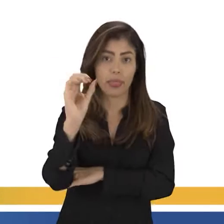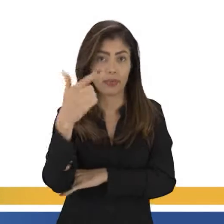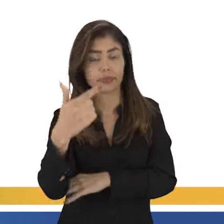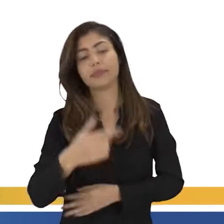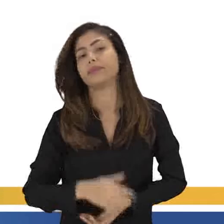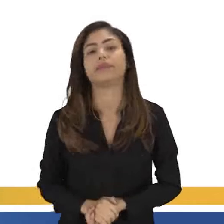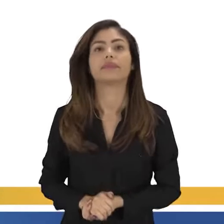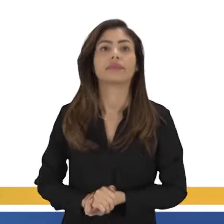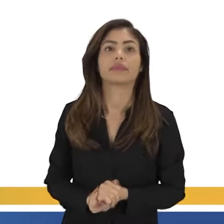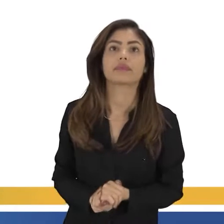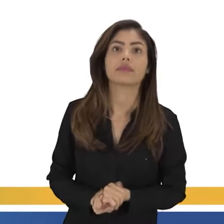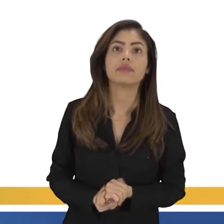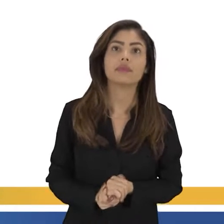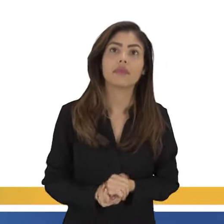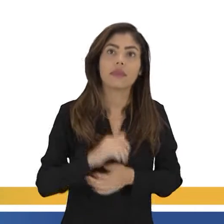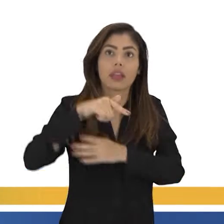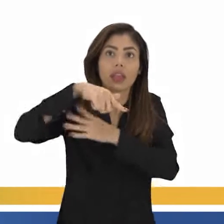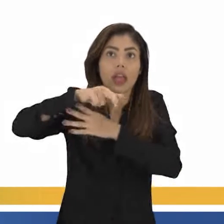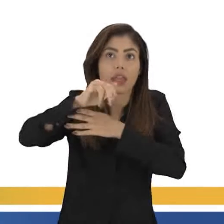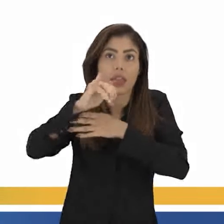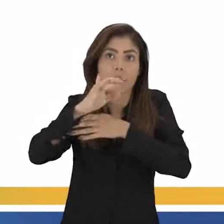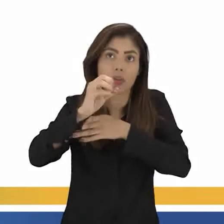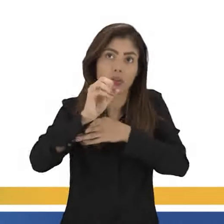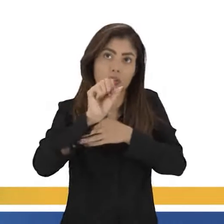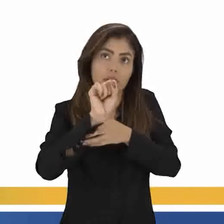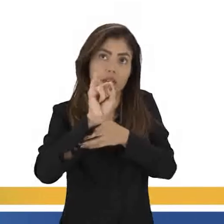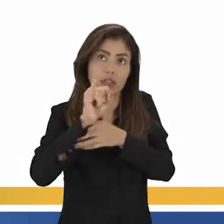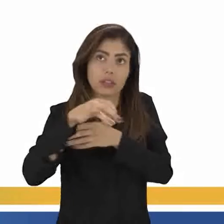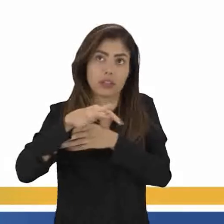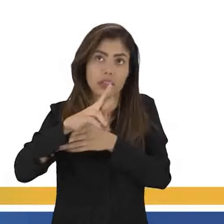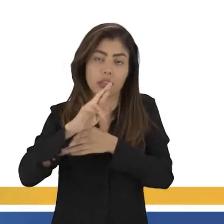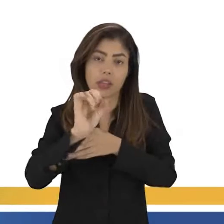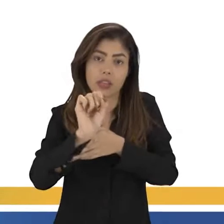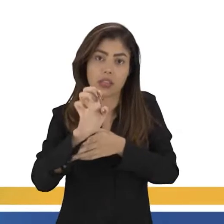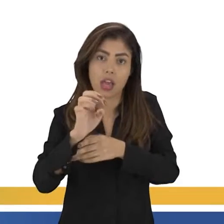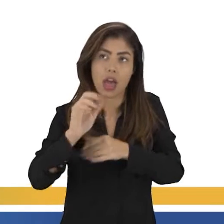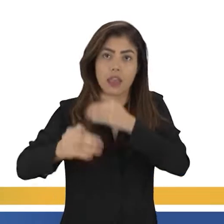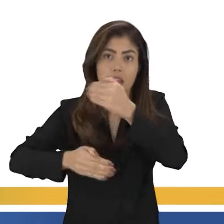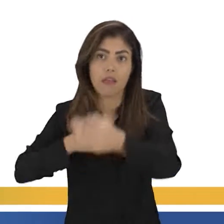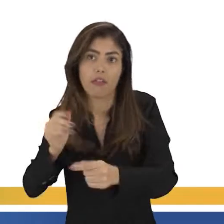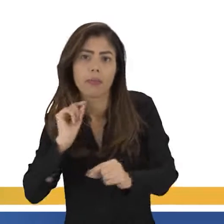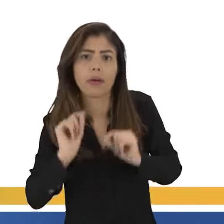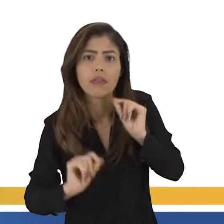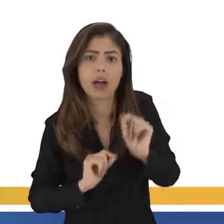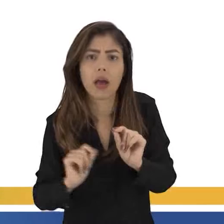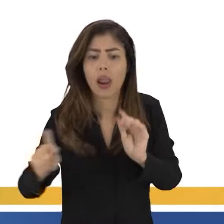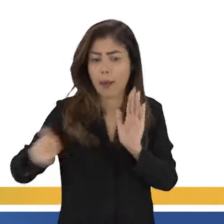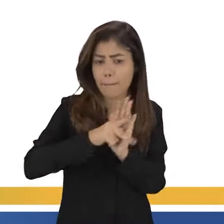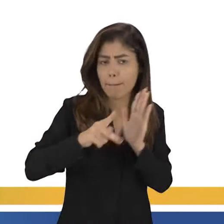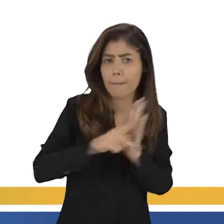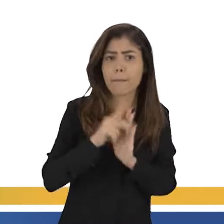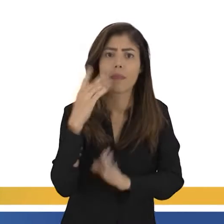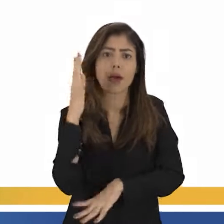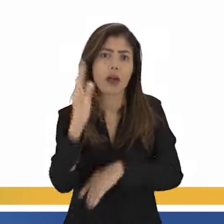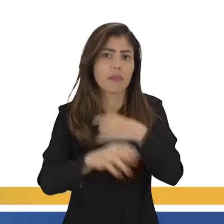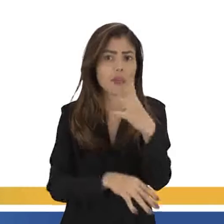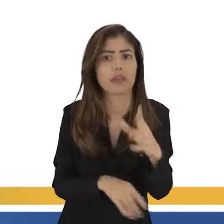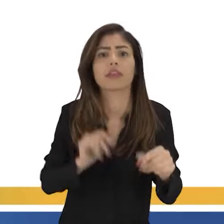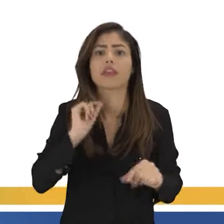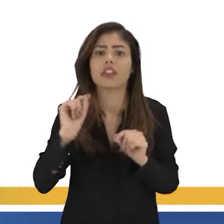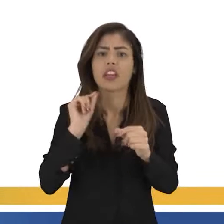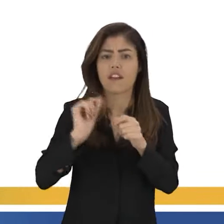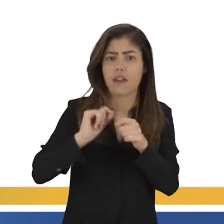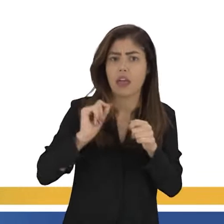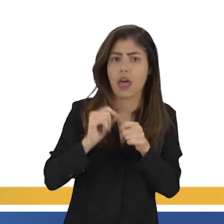da quimiossíntese é o processo que é desenvolvido pela própria planta, tá? Sem